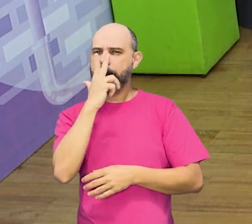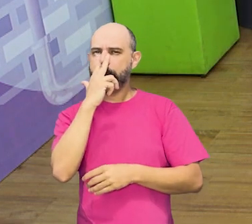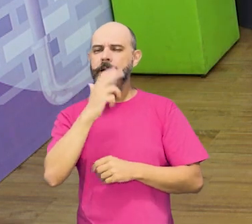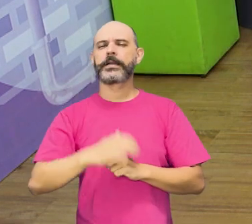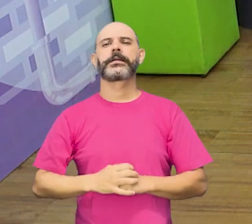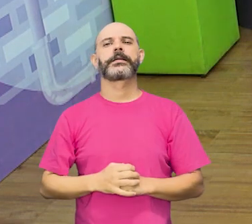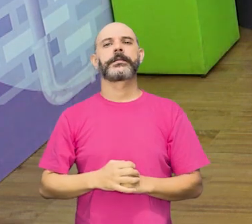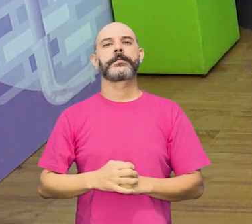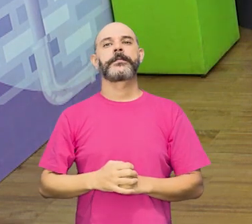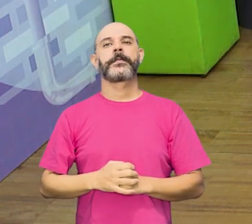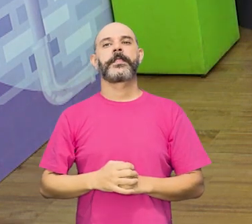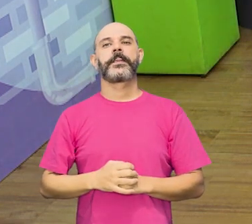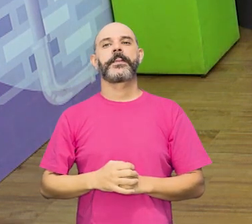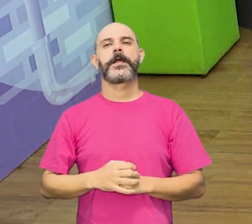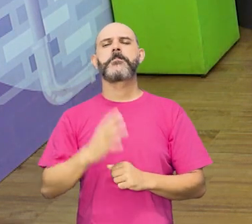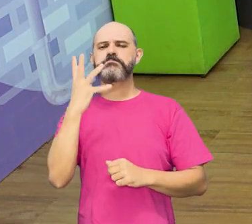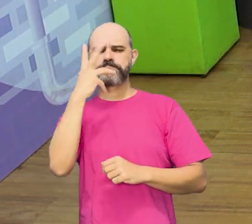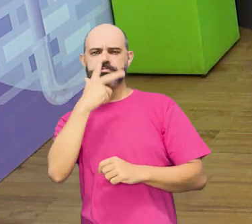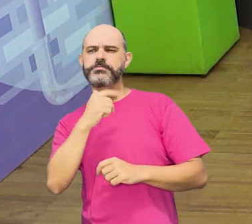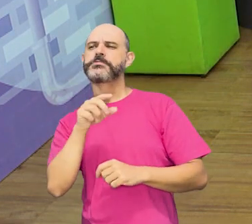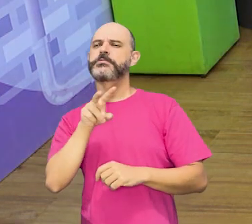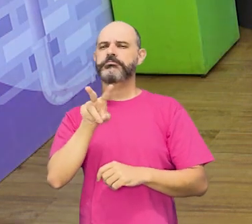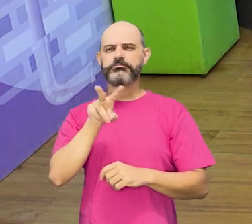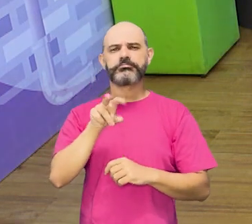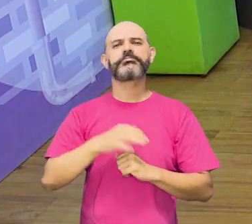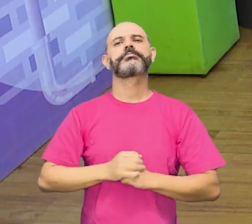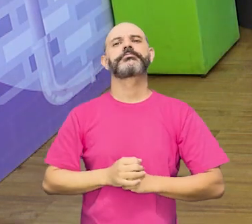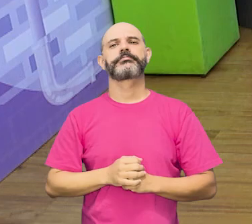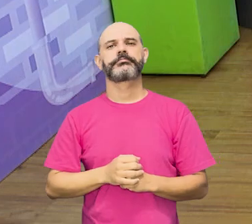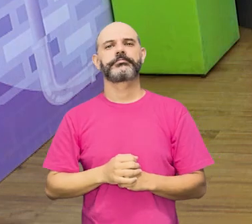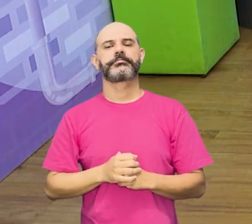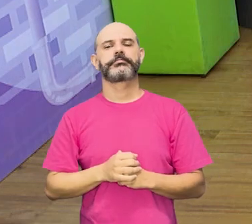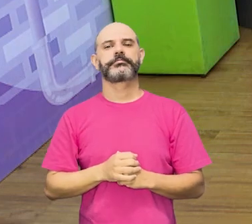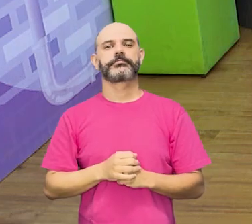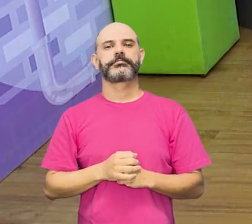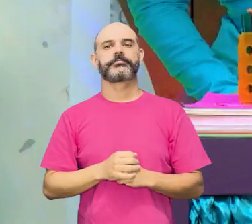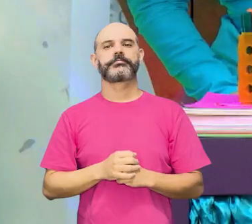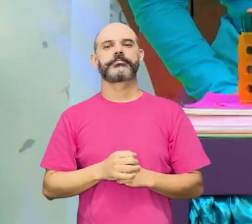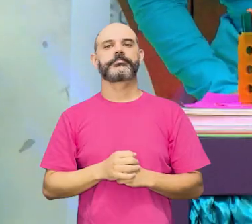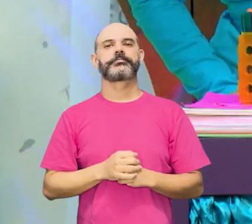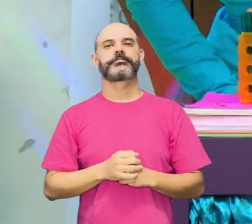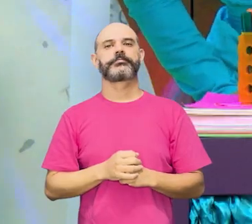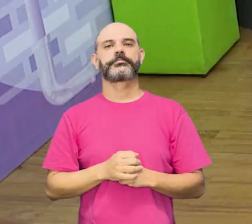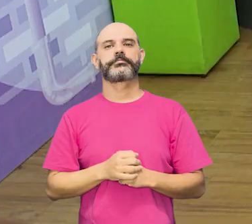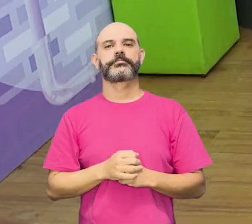Ah! Eles são mesmo muito estilosos, né?